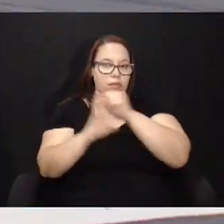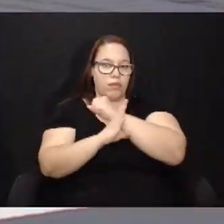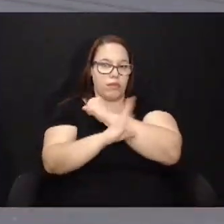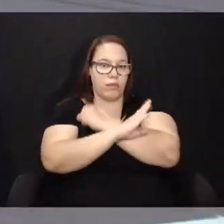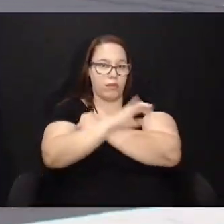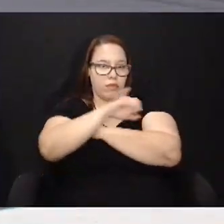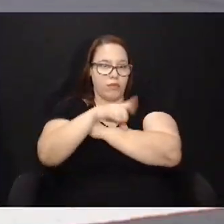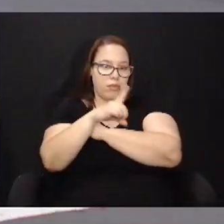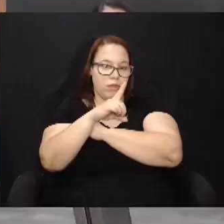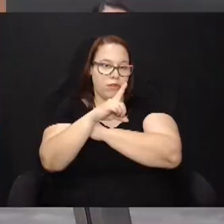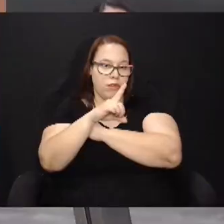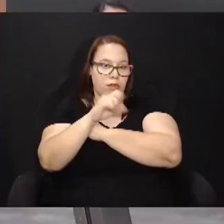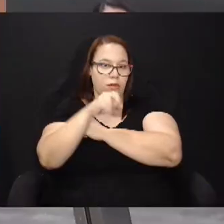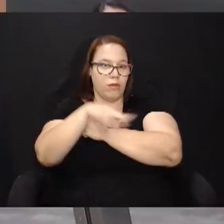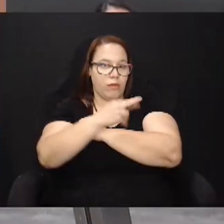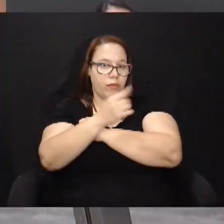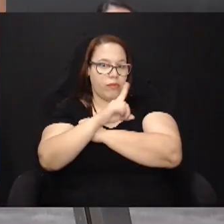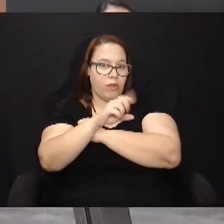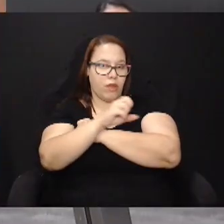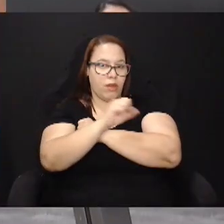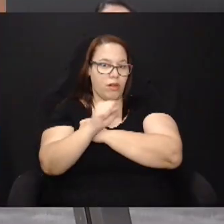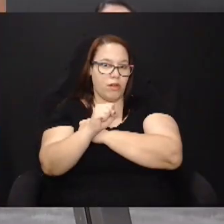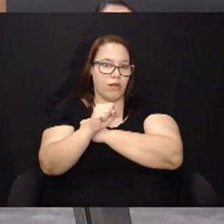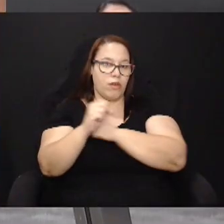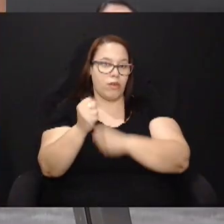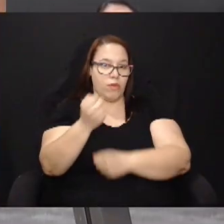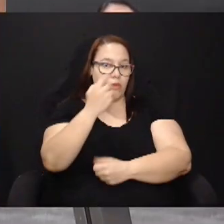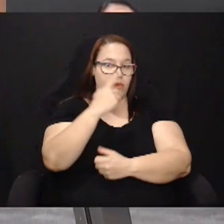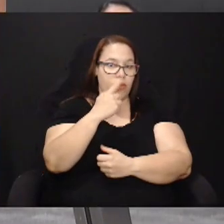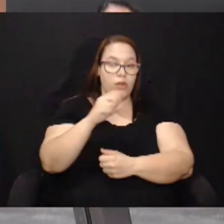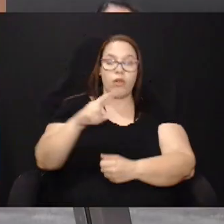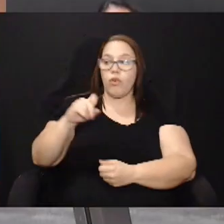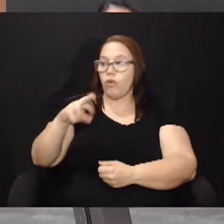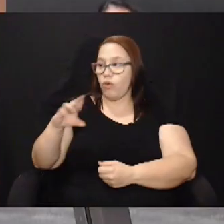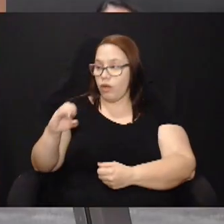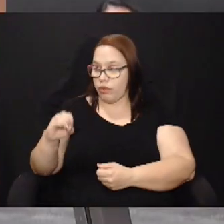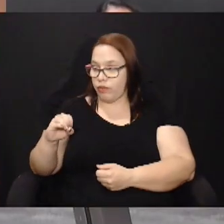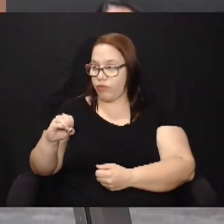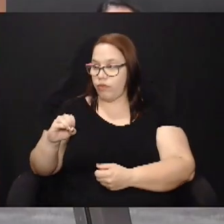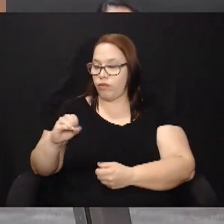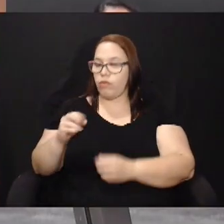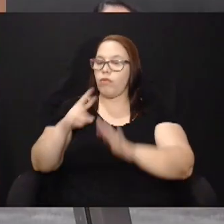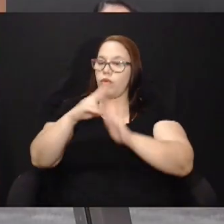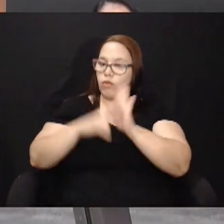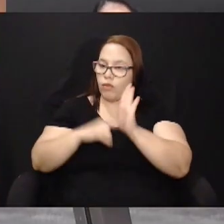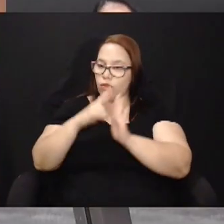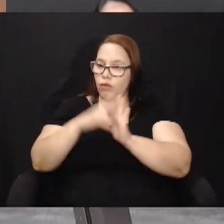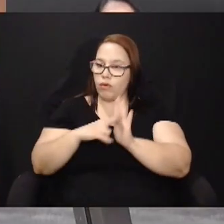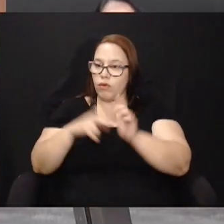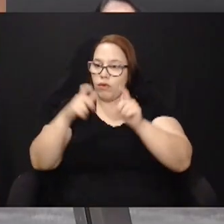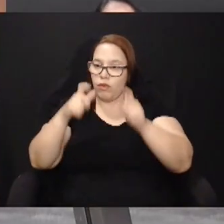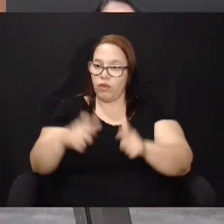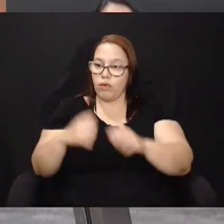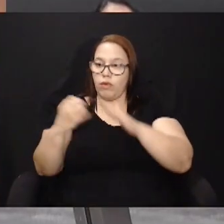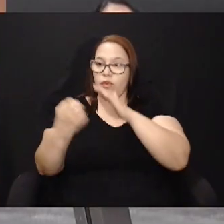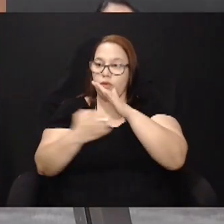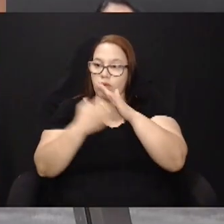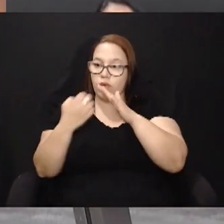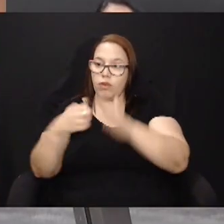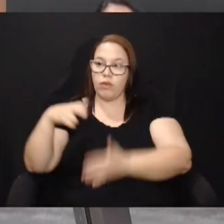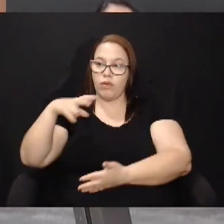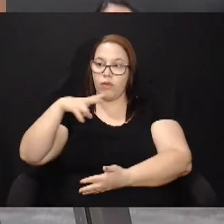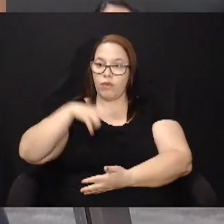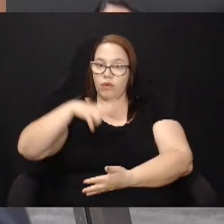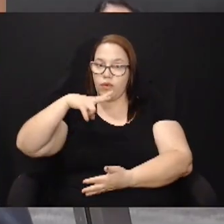e Recanto do Sol. Esse viário, uma diretriz viária, hoje ela está ocupada por uma empresa privada. E